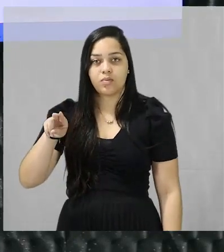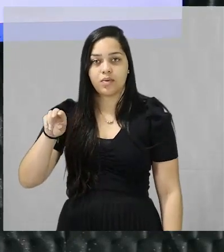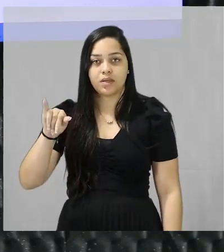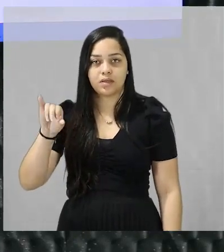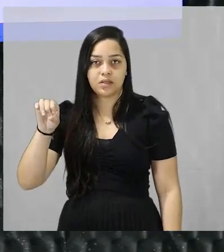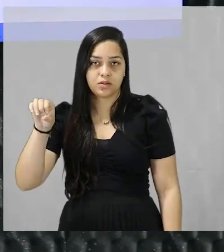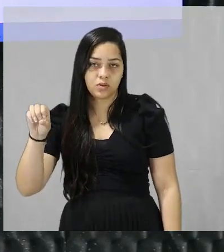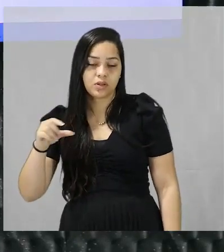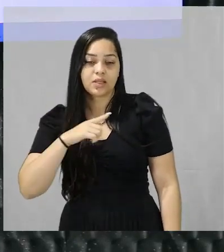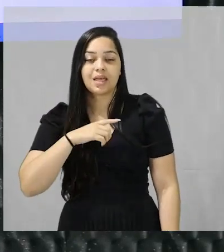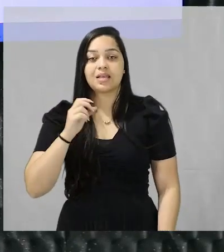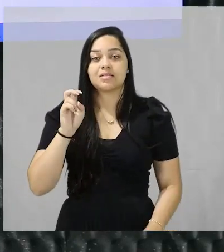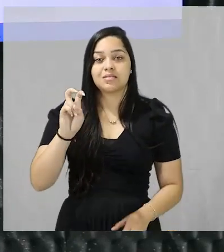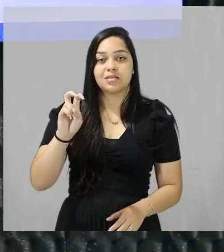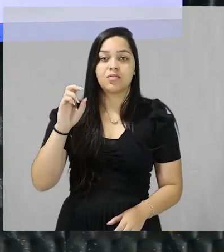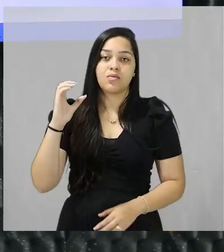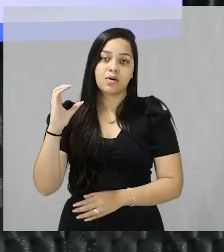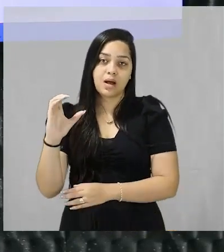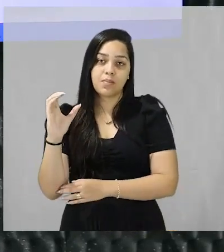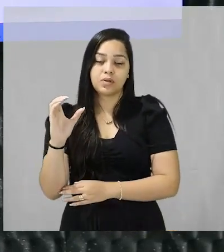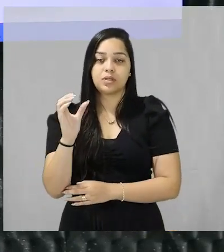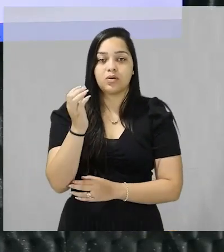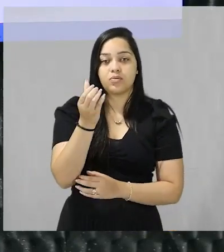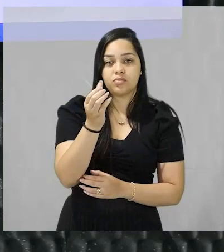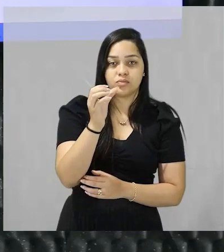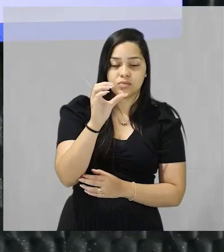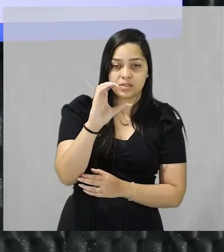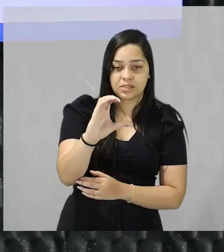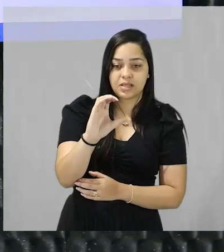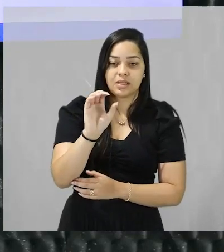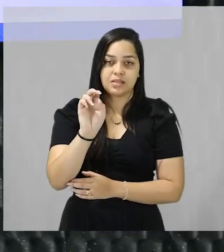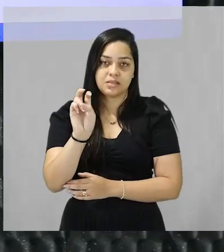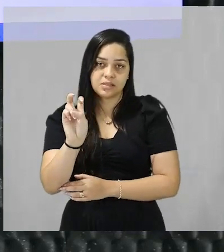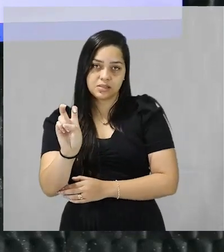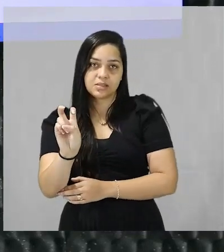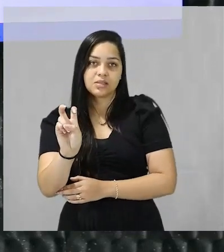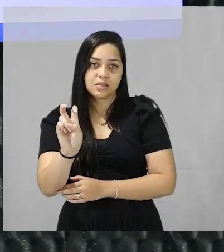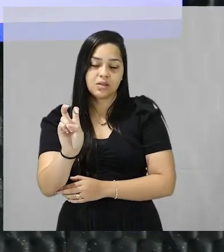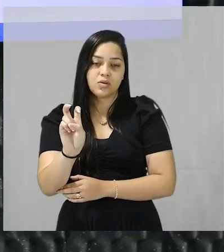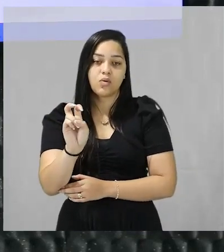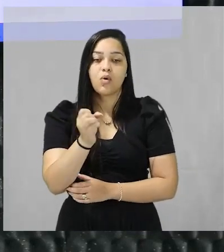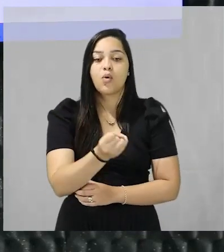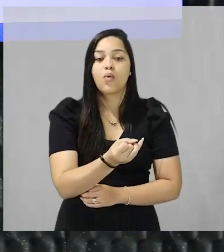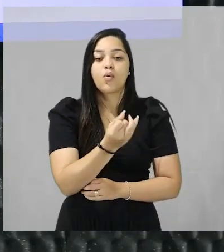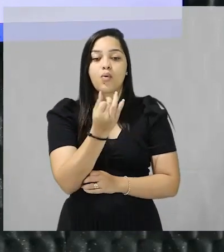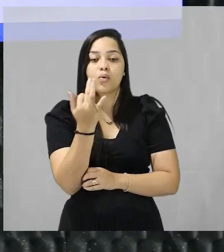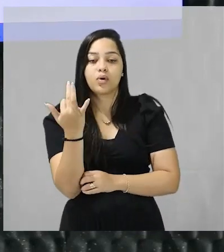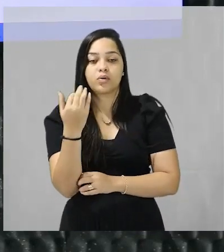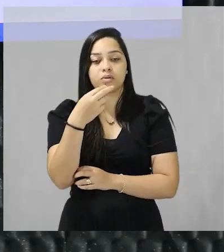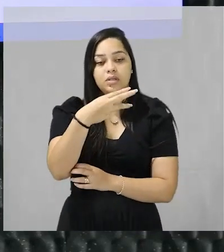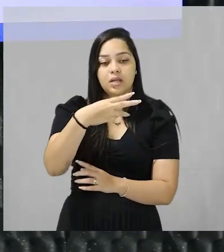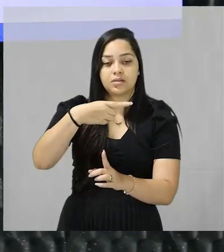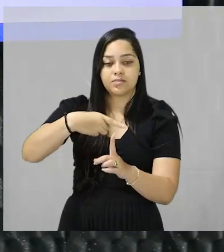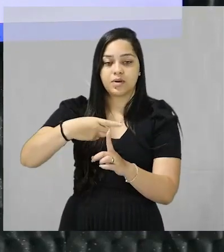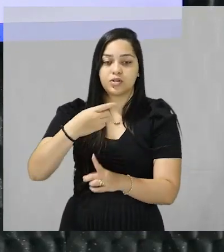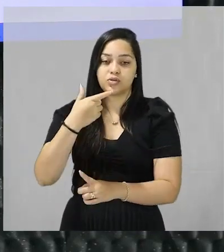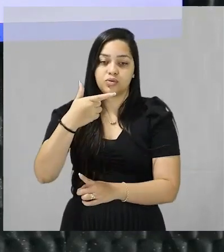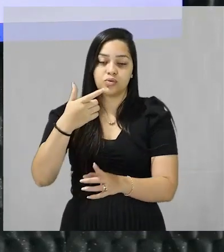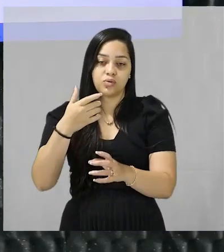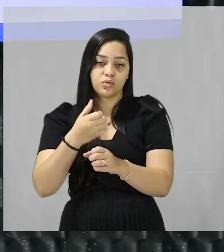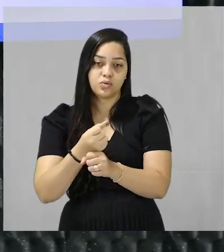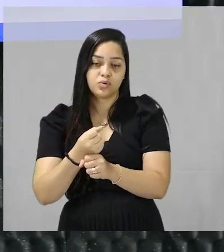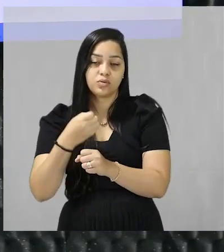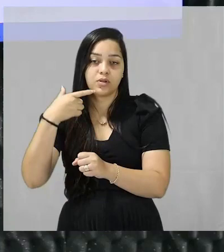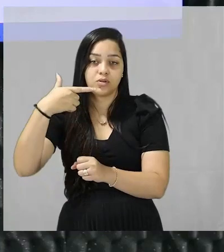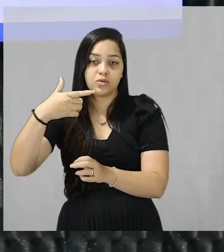5 carbonos, então eu vou ter um C5, ok? Contando aqui, turminha, ó, 3 mais 2, 5, mais 2,